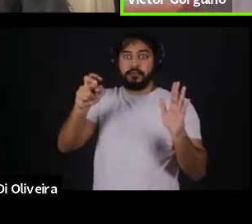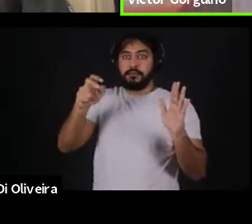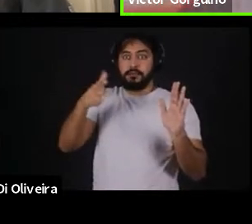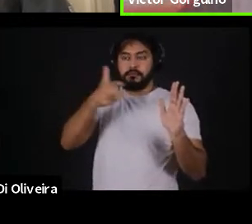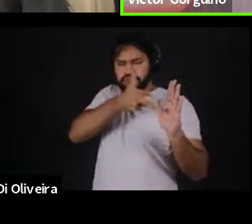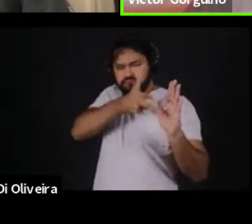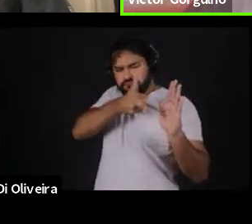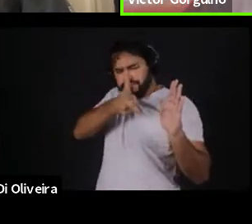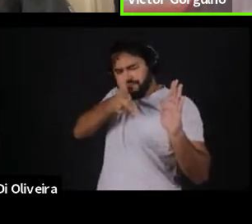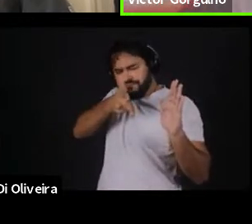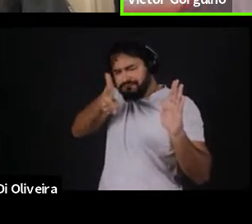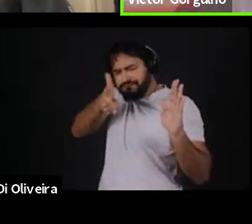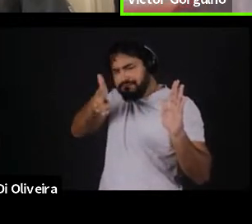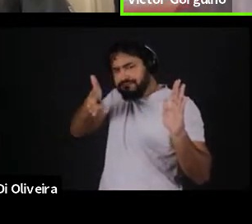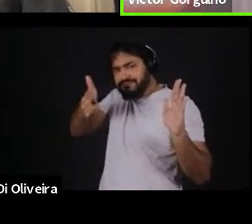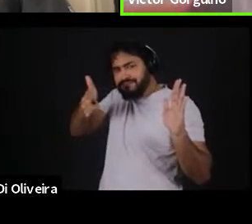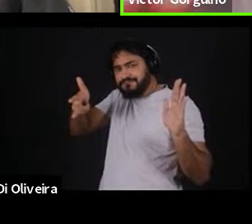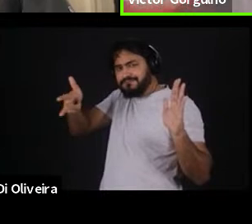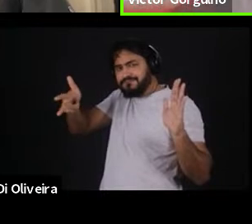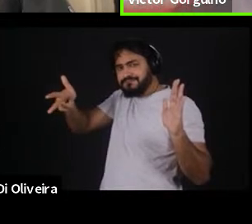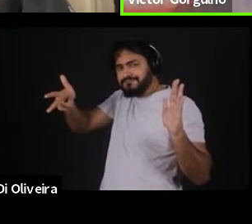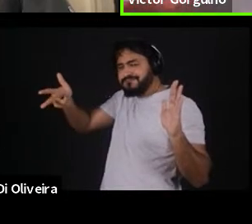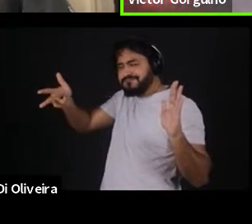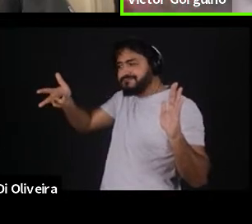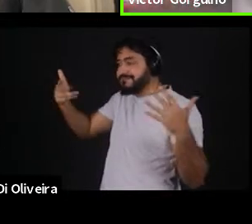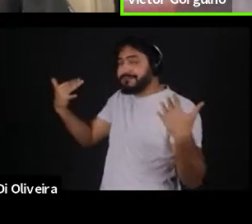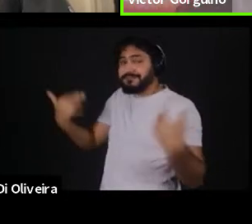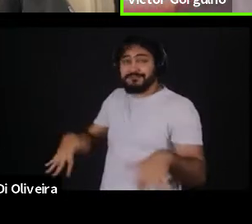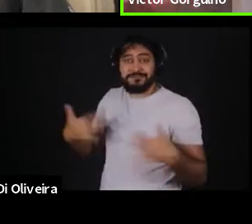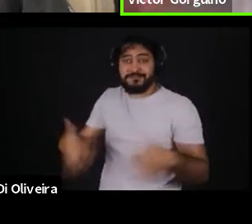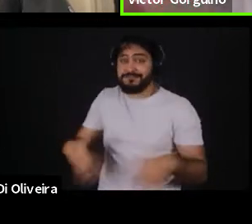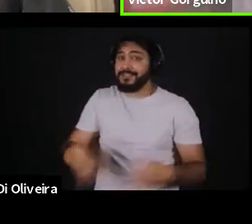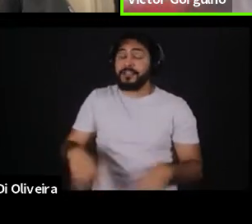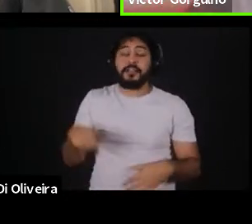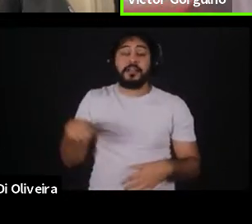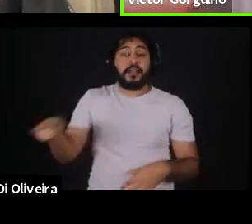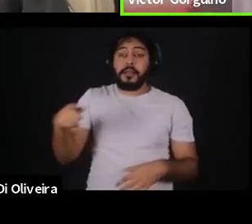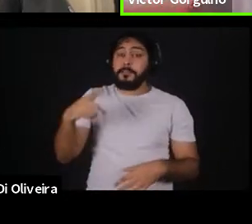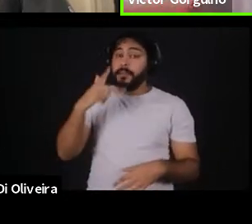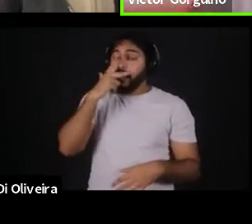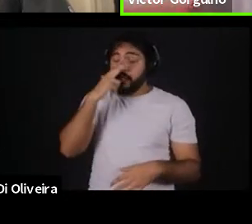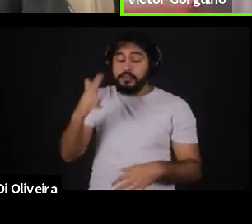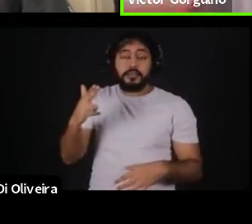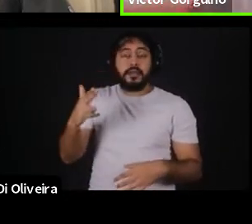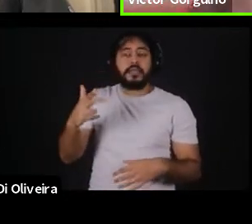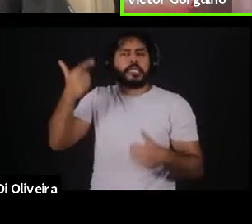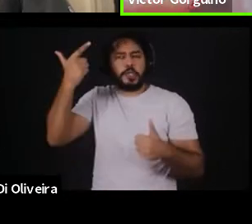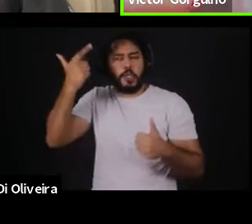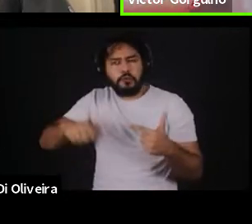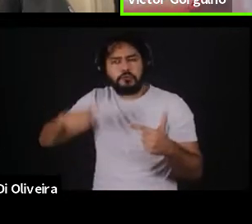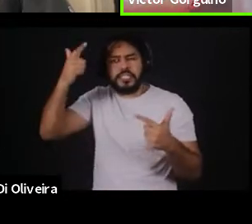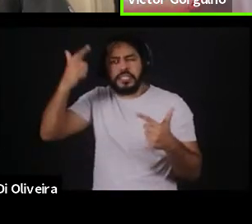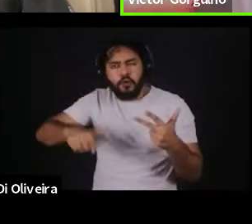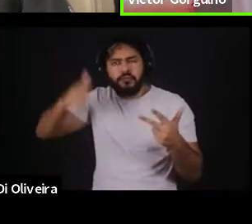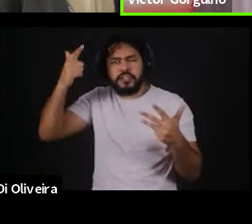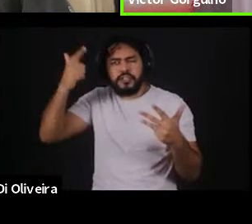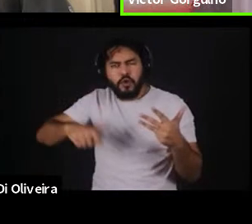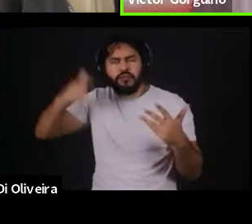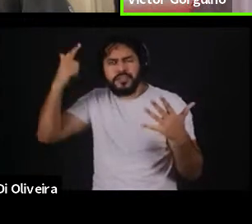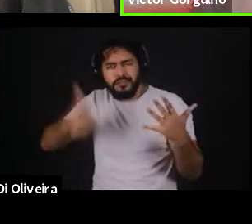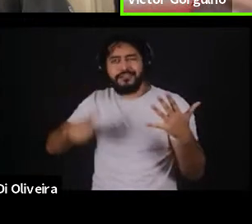essa repetição, essa dança sendo exaurida mesmo ali, repetida, e de alguma